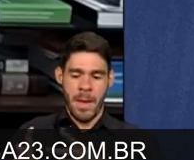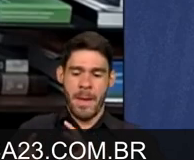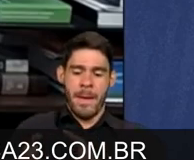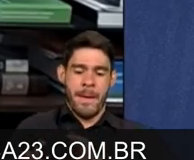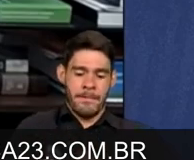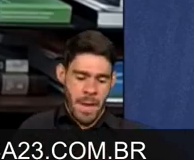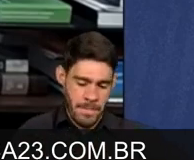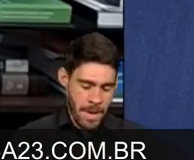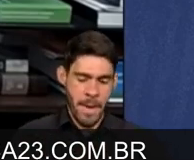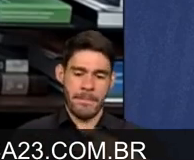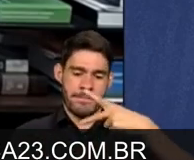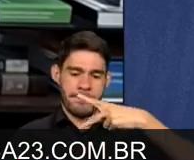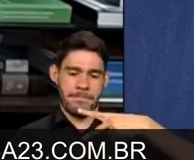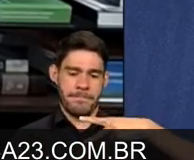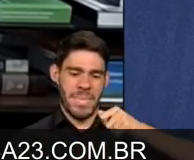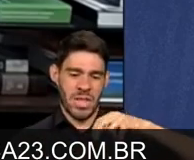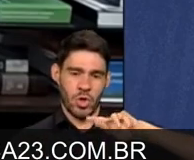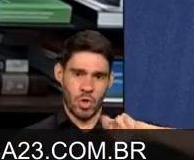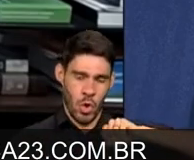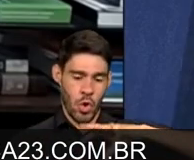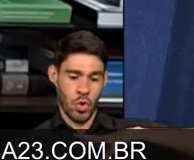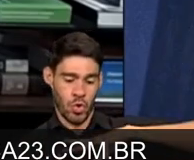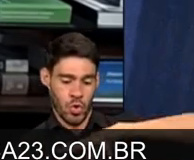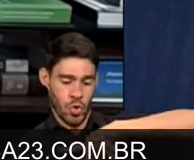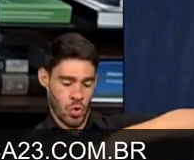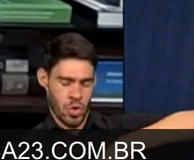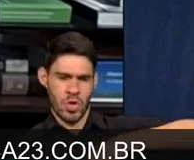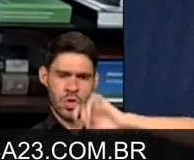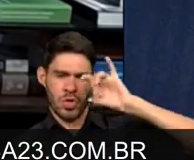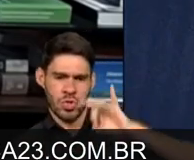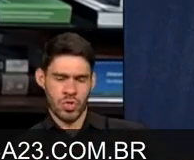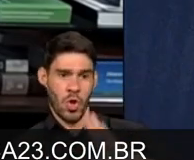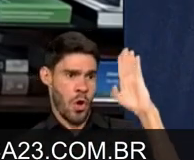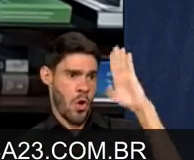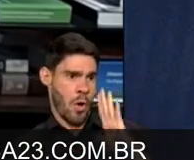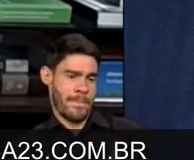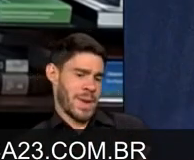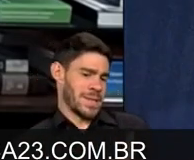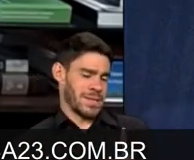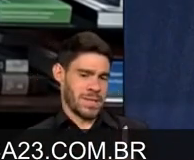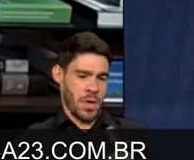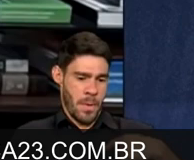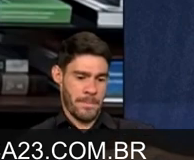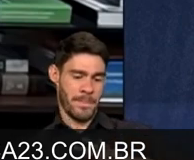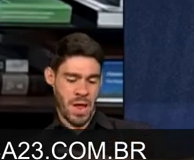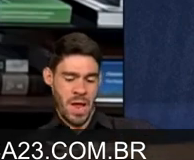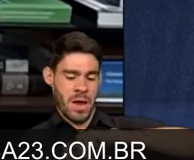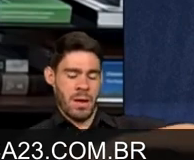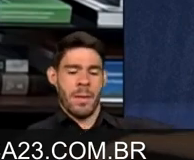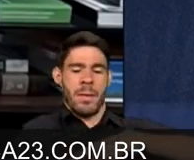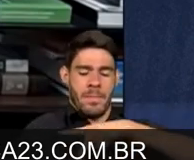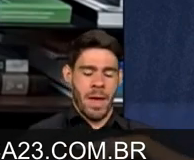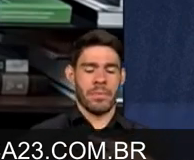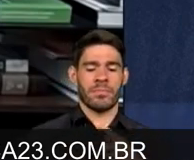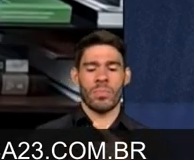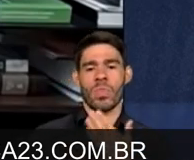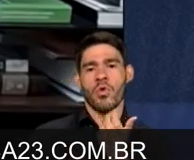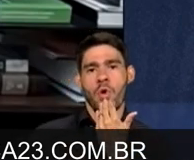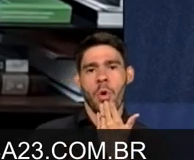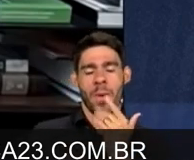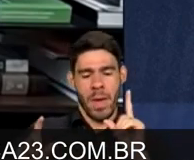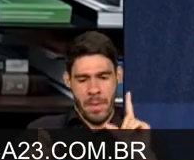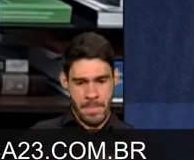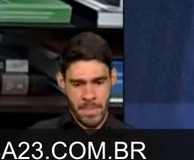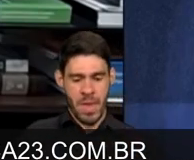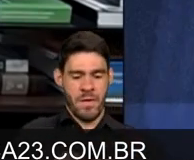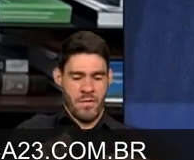uso de petróleo em todo o planeta, não adianta só o Brasil fazer isso. consumir muito menos e